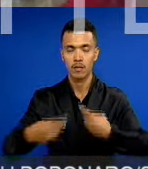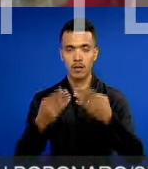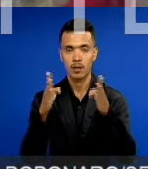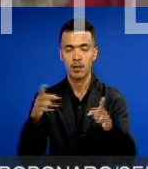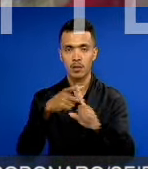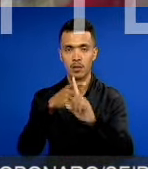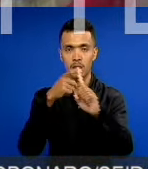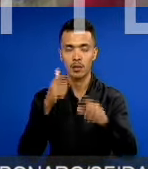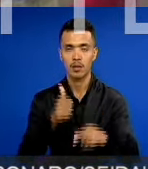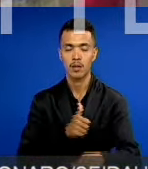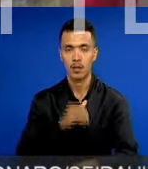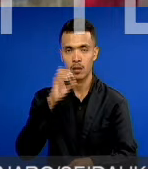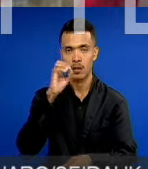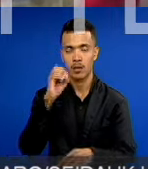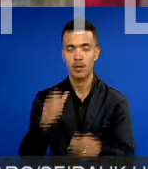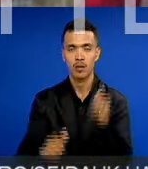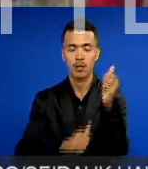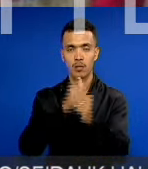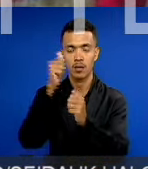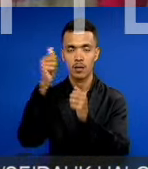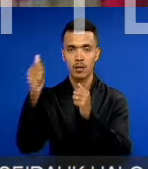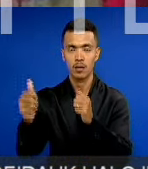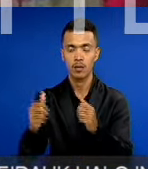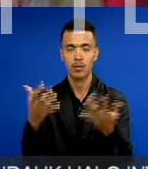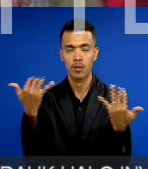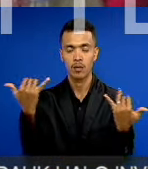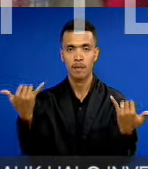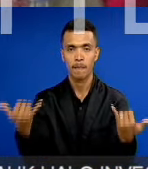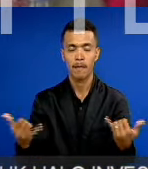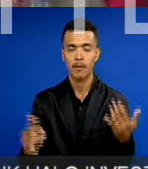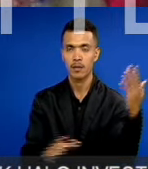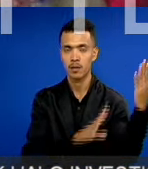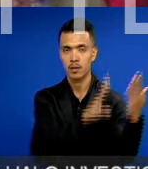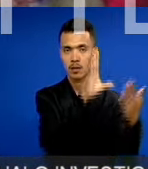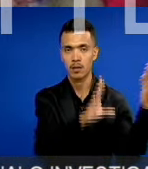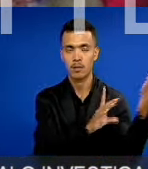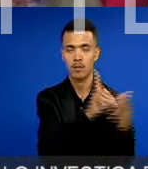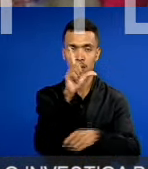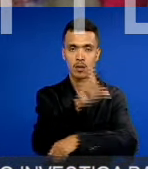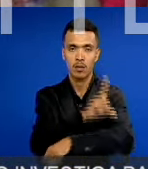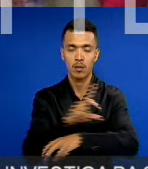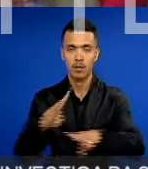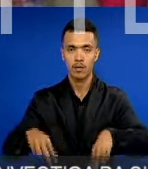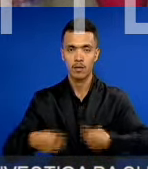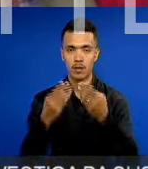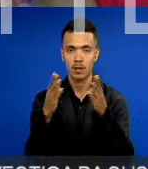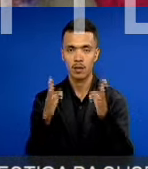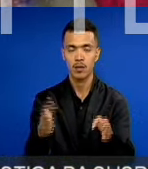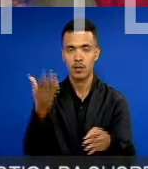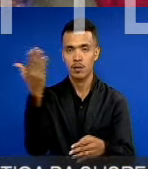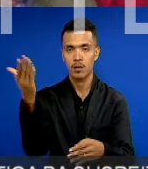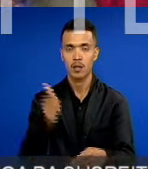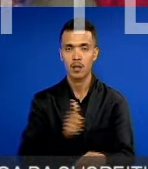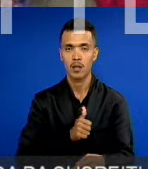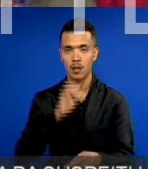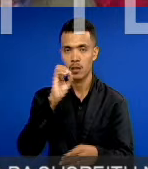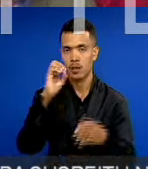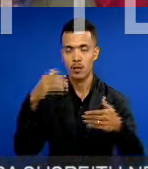Ainaro e ate informamos ka ta ohen cerimonia loron veterano nia ni Ainaro e hadet posto